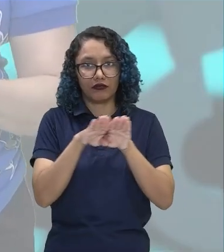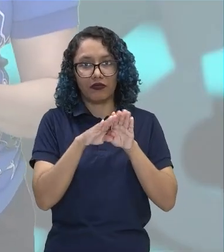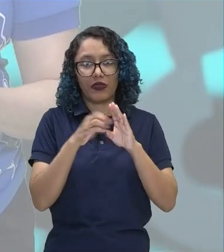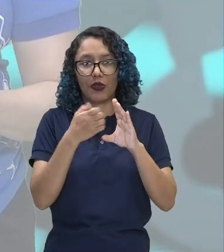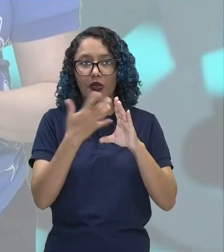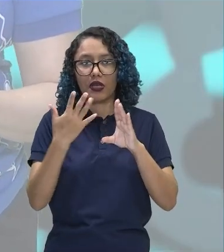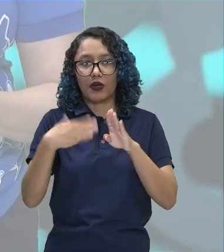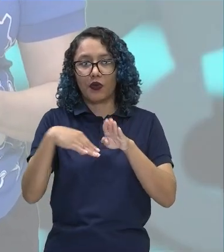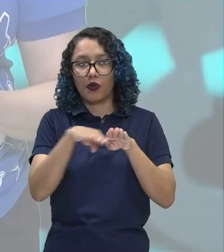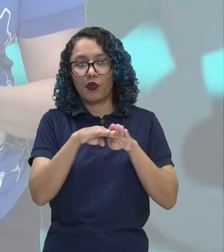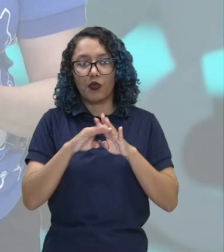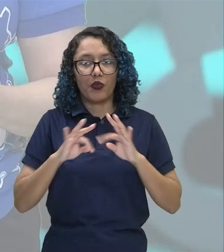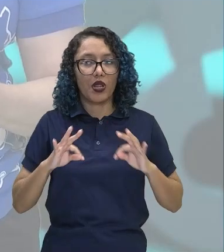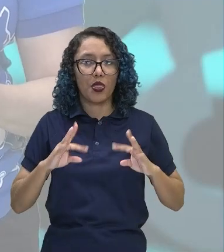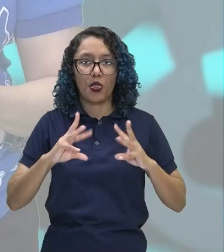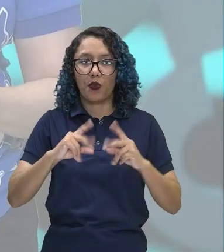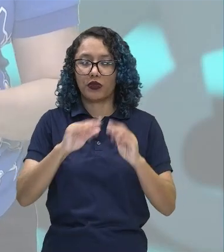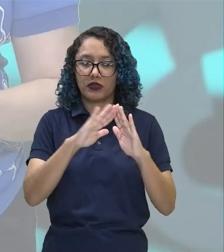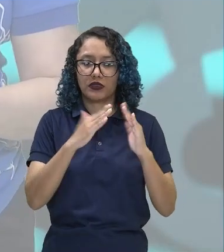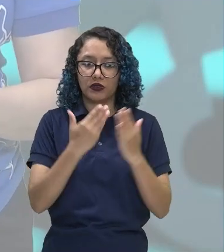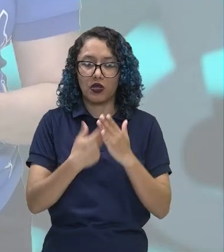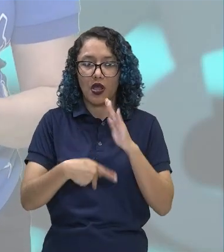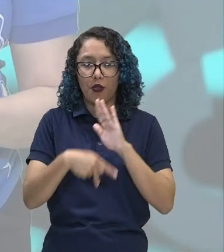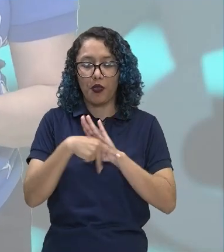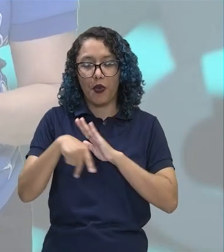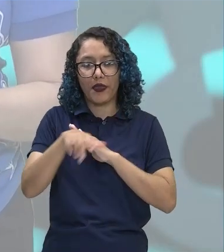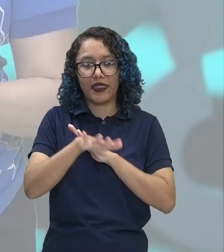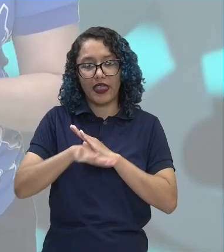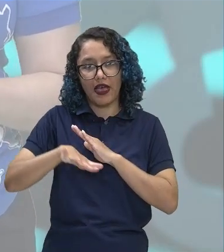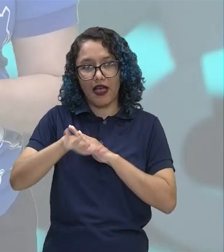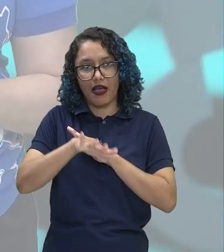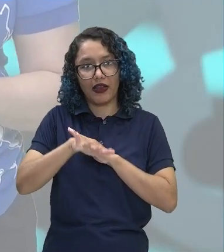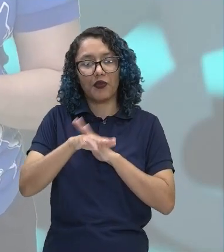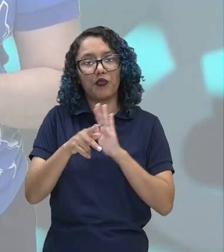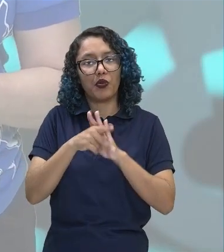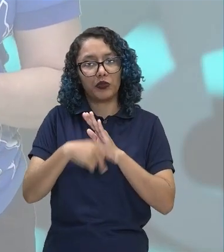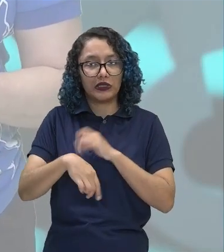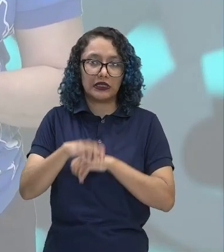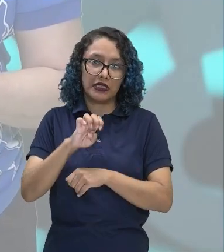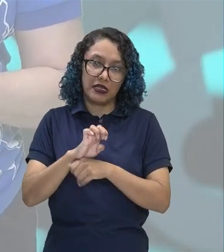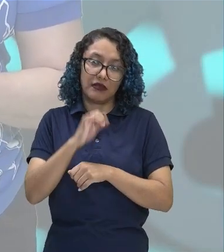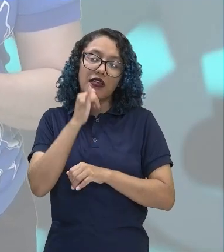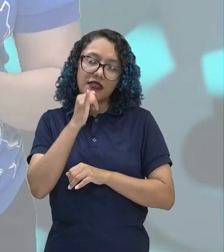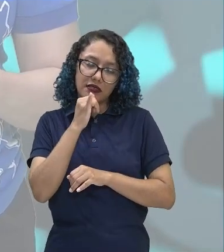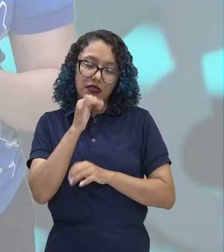para todas as escolas dali, daquele estado, né?